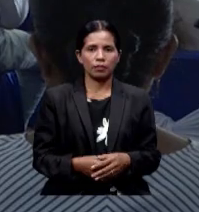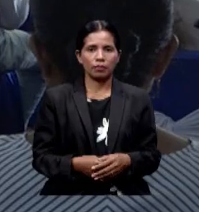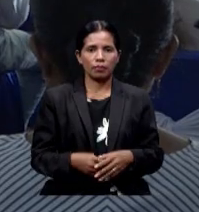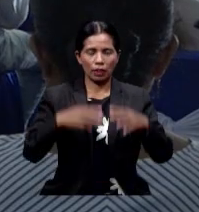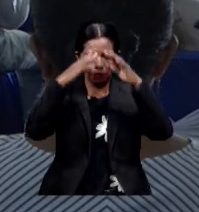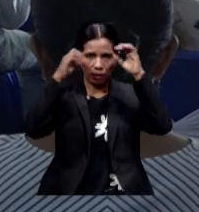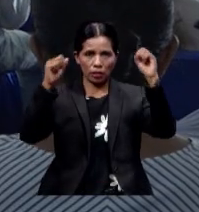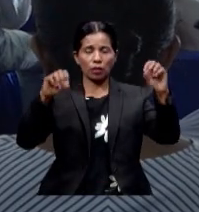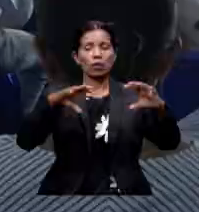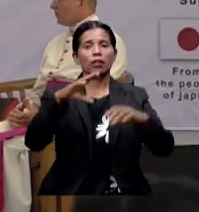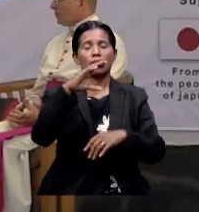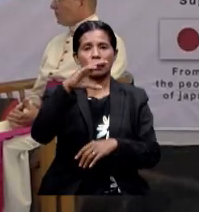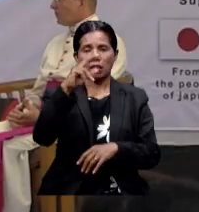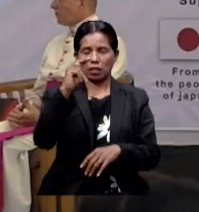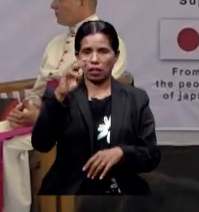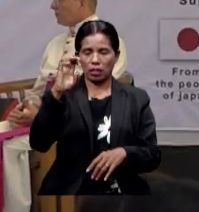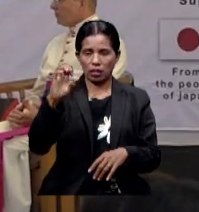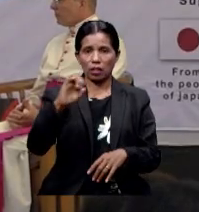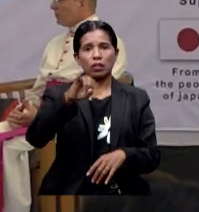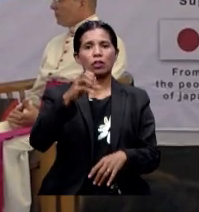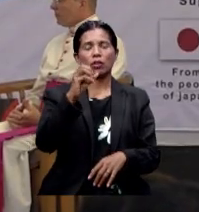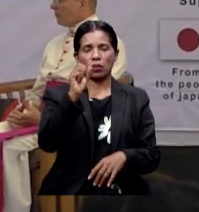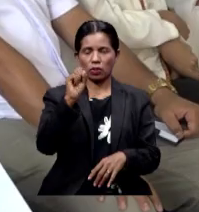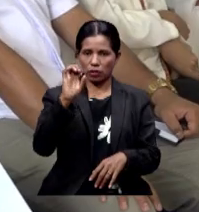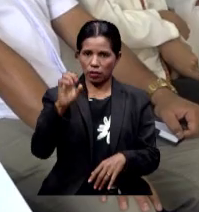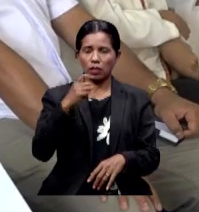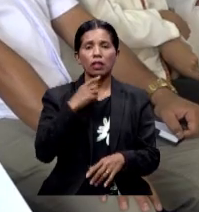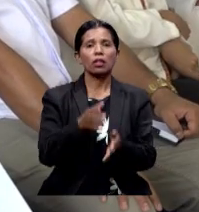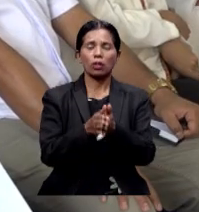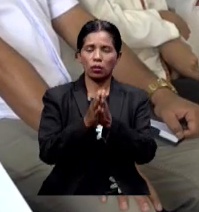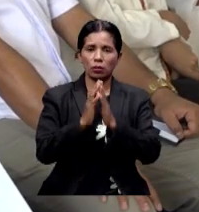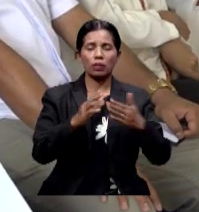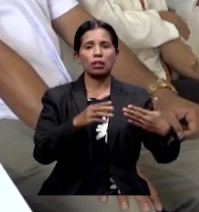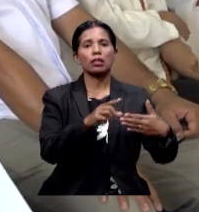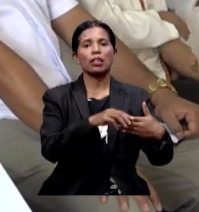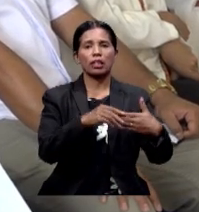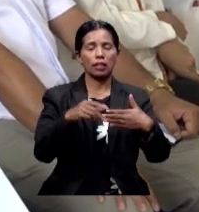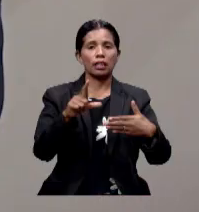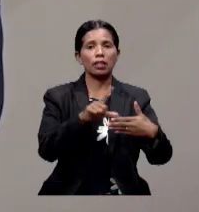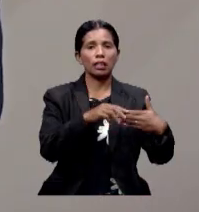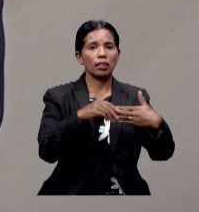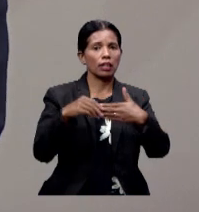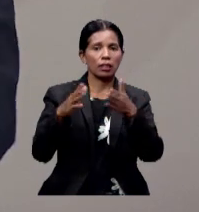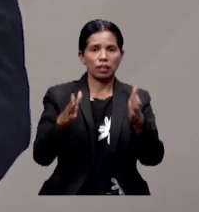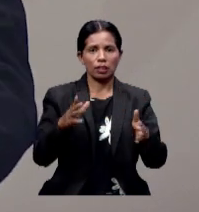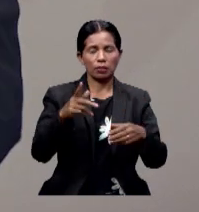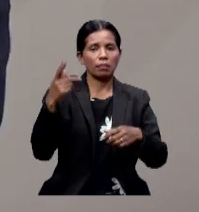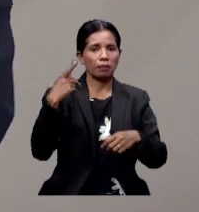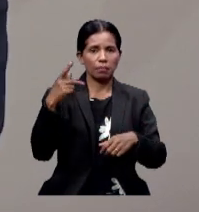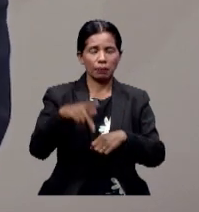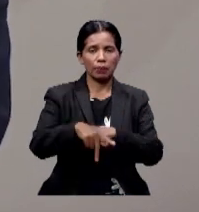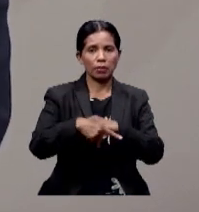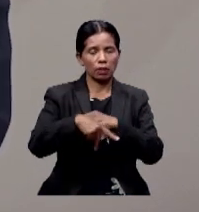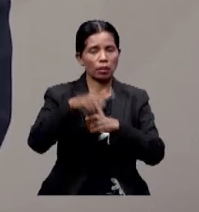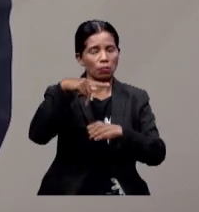Presidente da Comissão Nacional de Eleição, José Agostinho da Costa Belo, russo líder partido político, la bela insulta malo durante a campanha